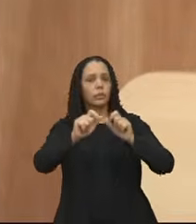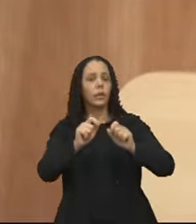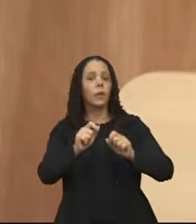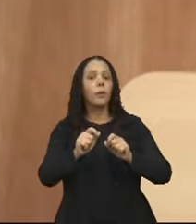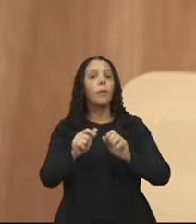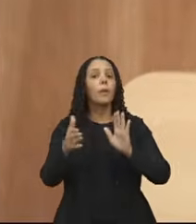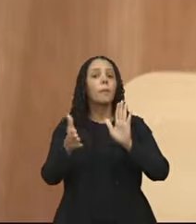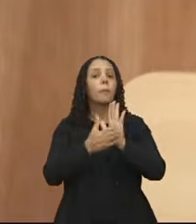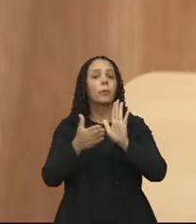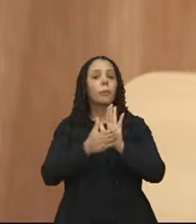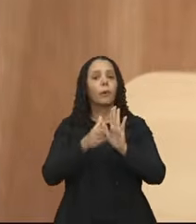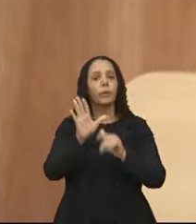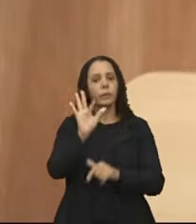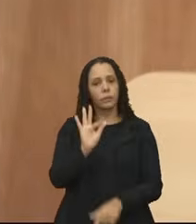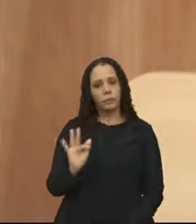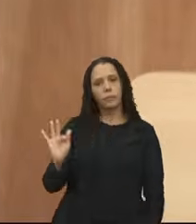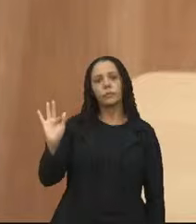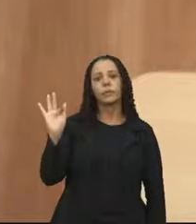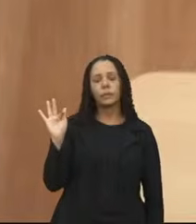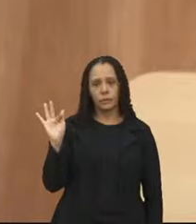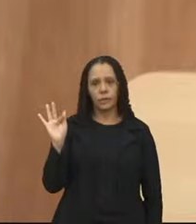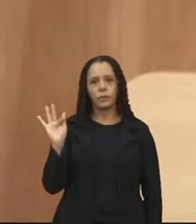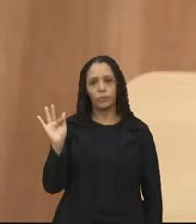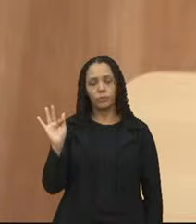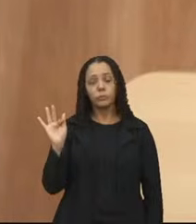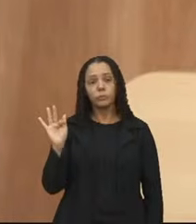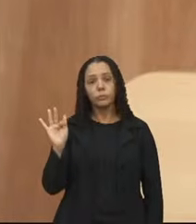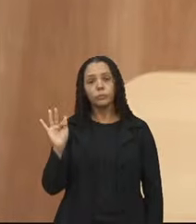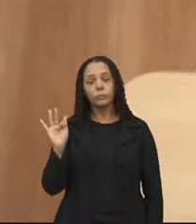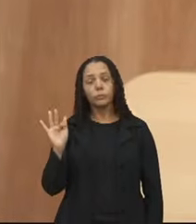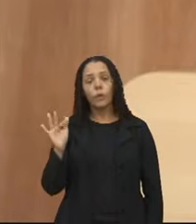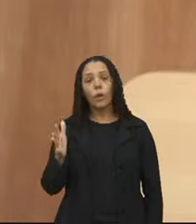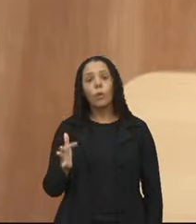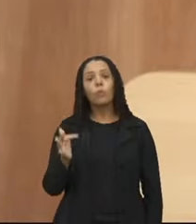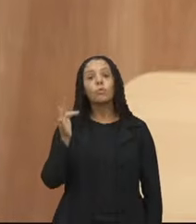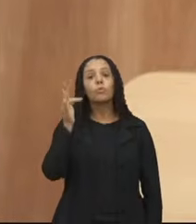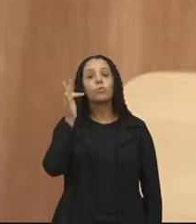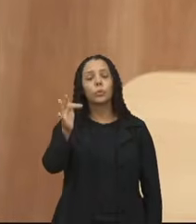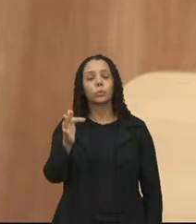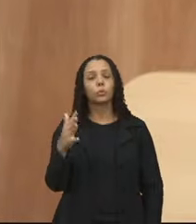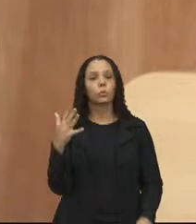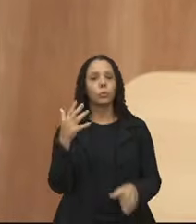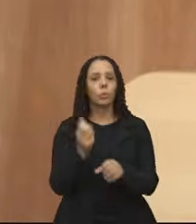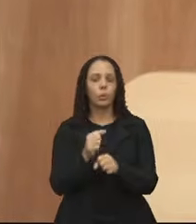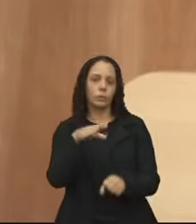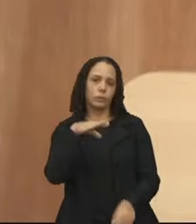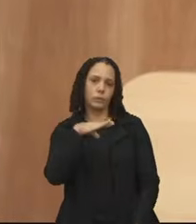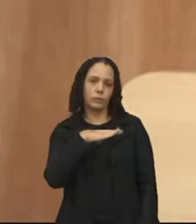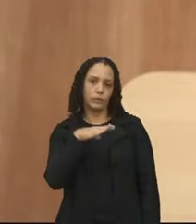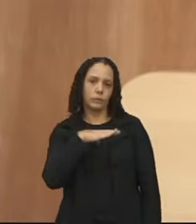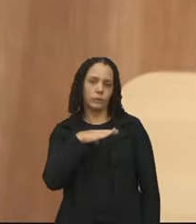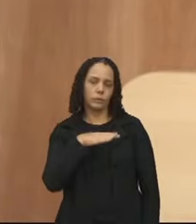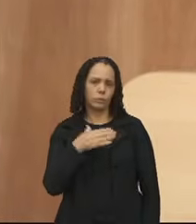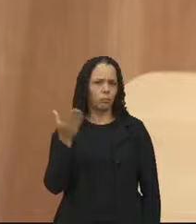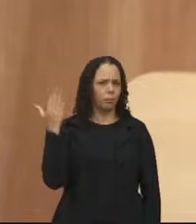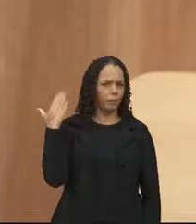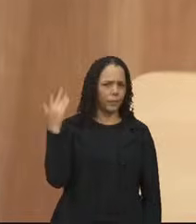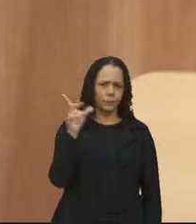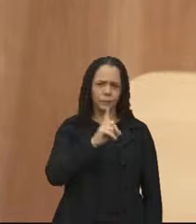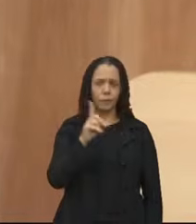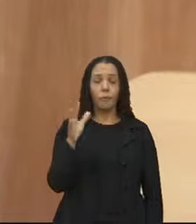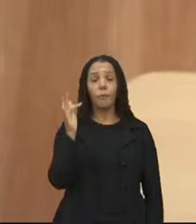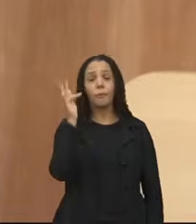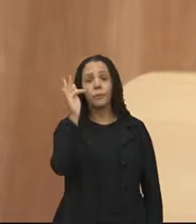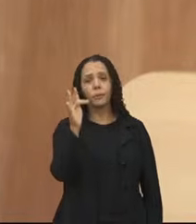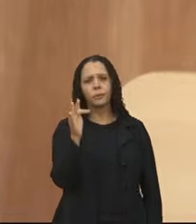que vai atingir as contas do nosso município para o futuro. Nós não estamos falando do passado, nós estamos falando do futuro. O que a conta